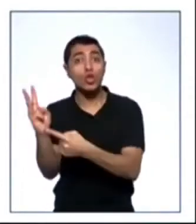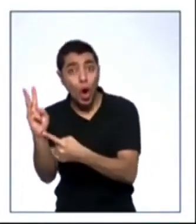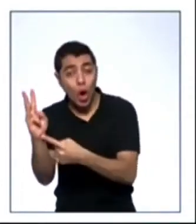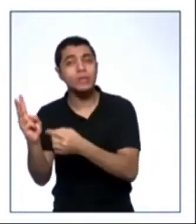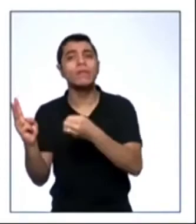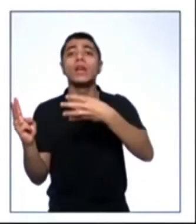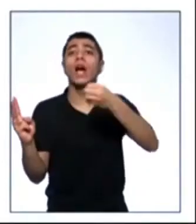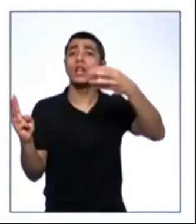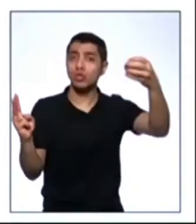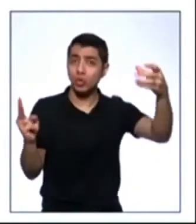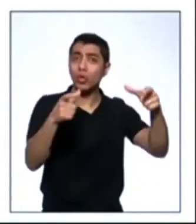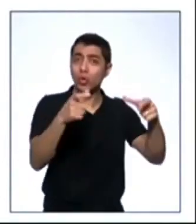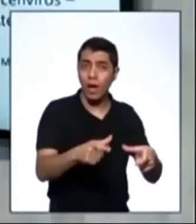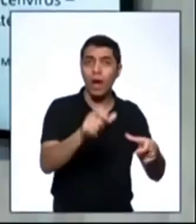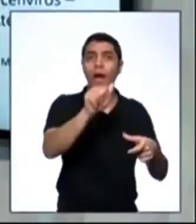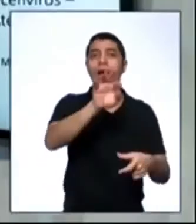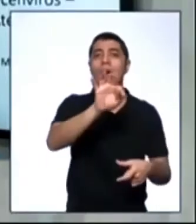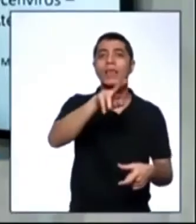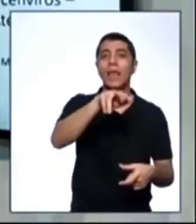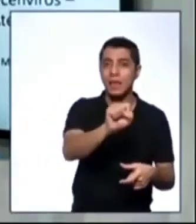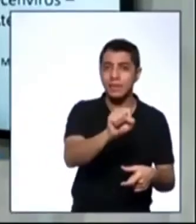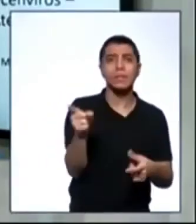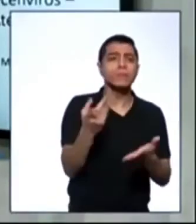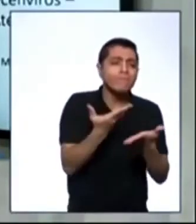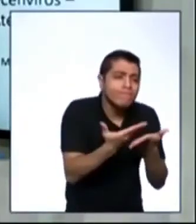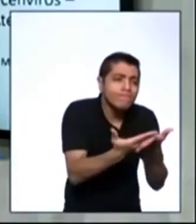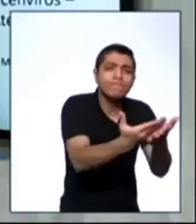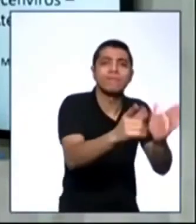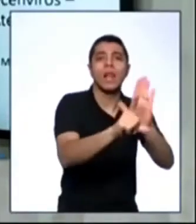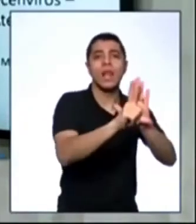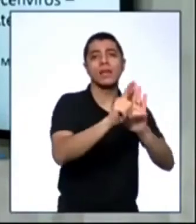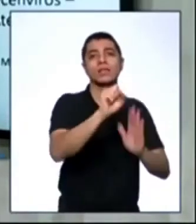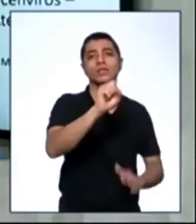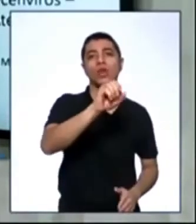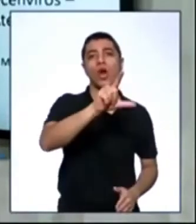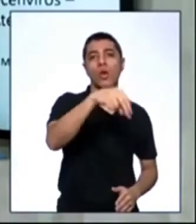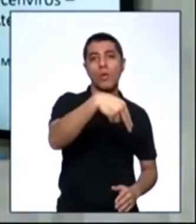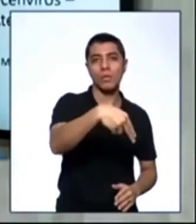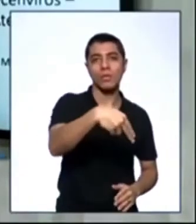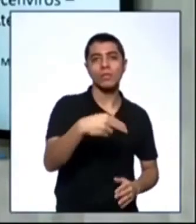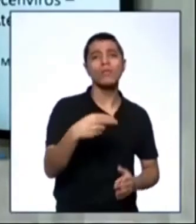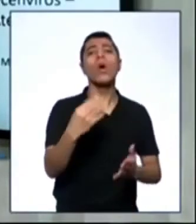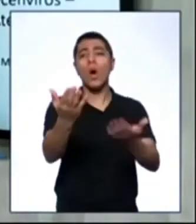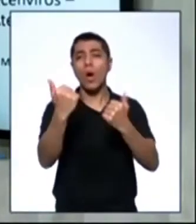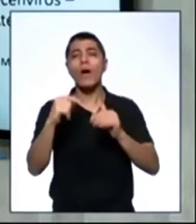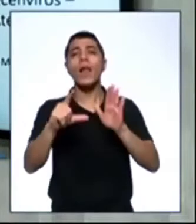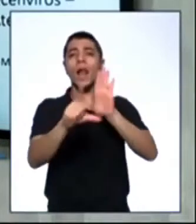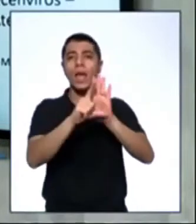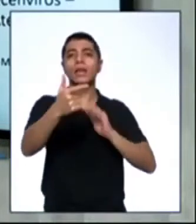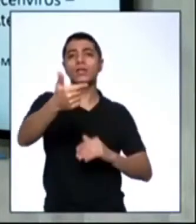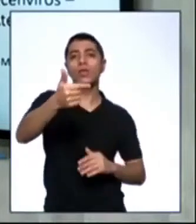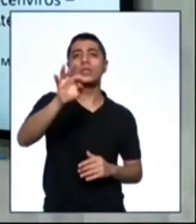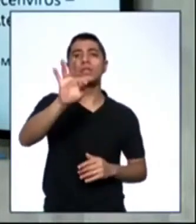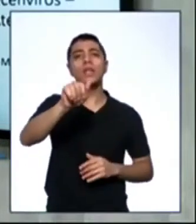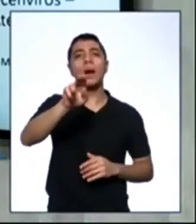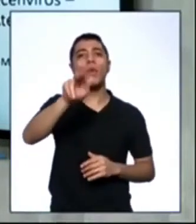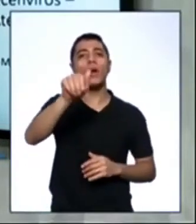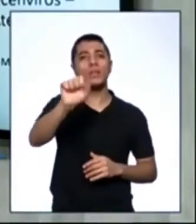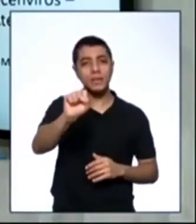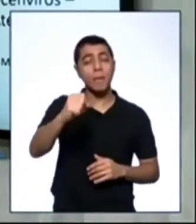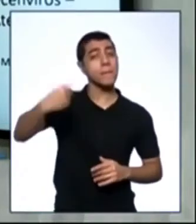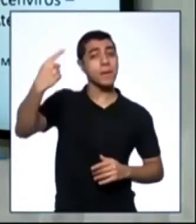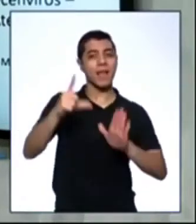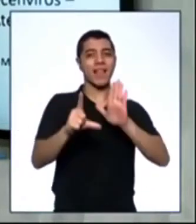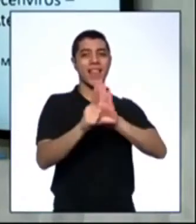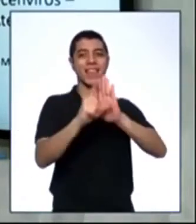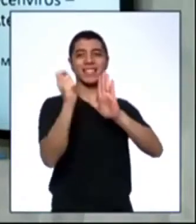de Solon. Volta para mim de novo. A lei das 12 tábuas, que é o primeiro código de leis escritas da história de Roma, que é muito importante, né? A